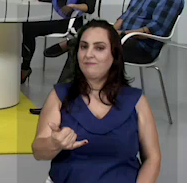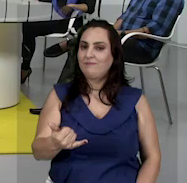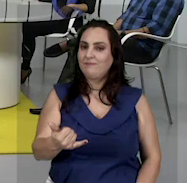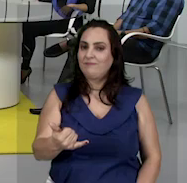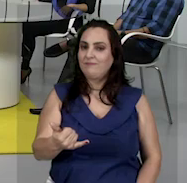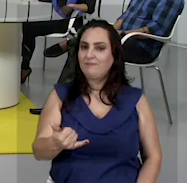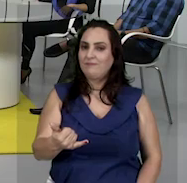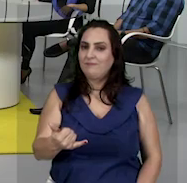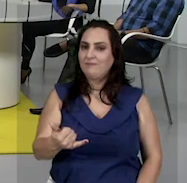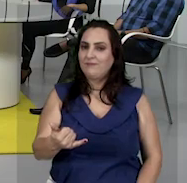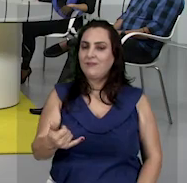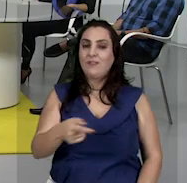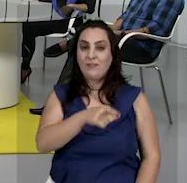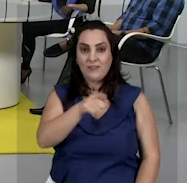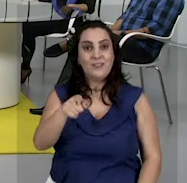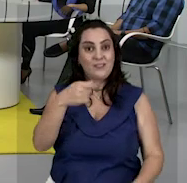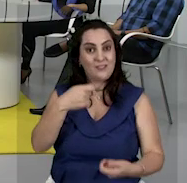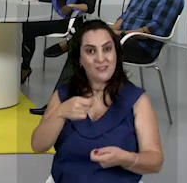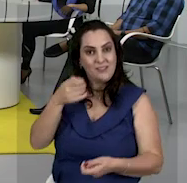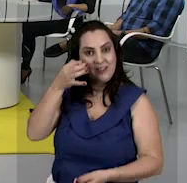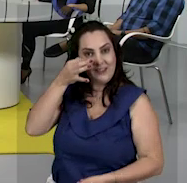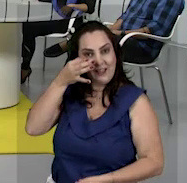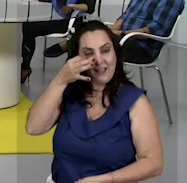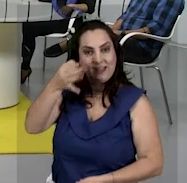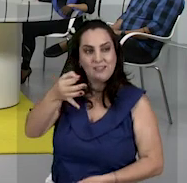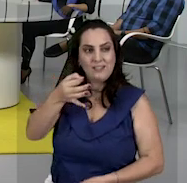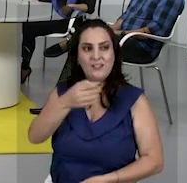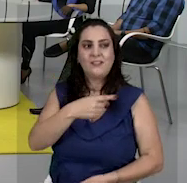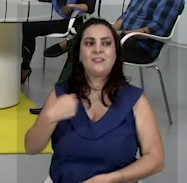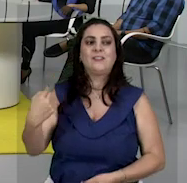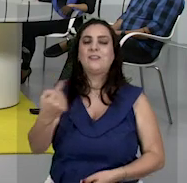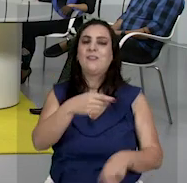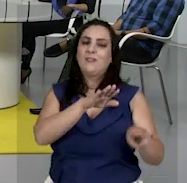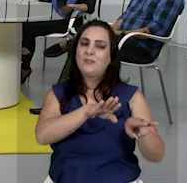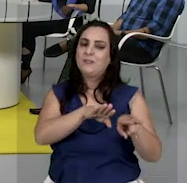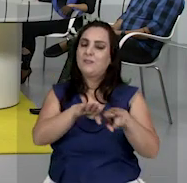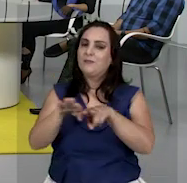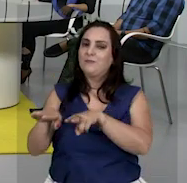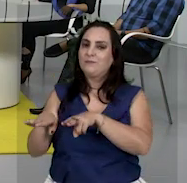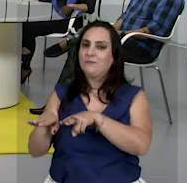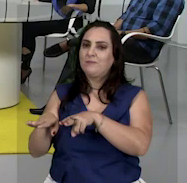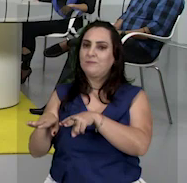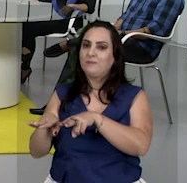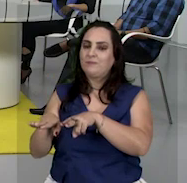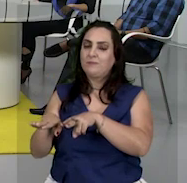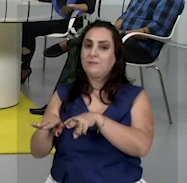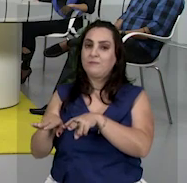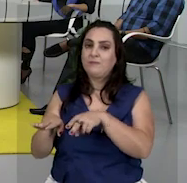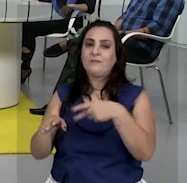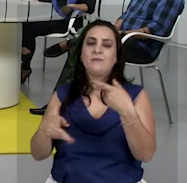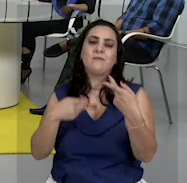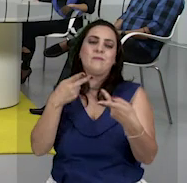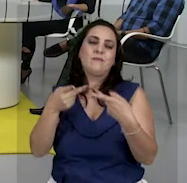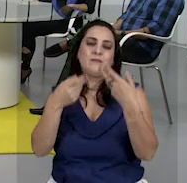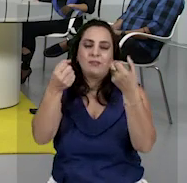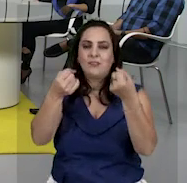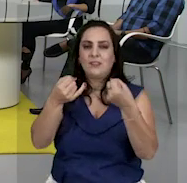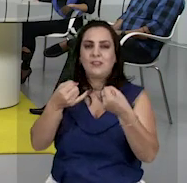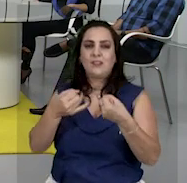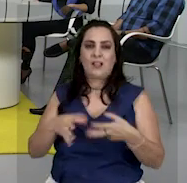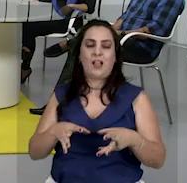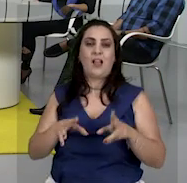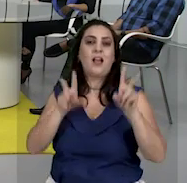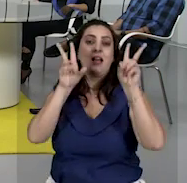e estejam atentos que nós estaremos com uma semana sobre o tema Escola,